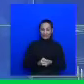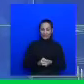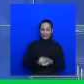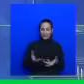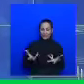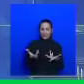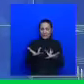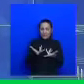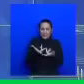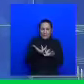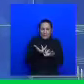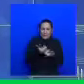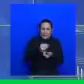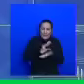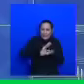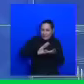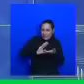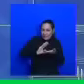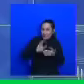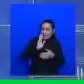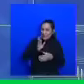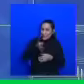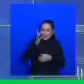Que prêmio maravilhoso, hein? Já pensou?